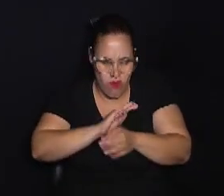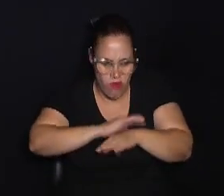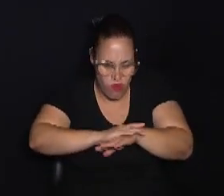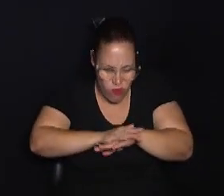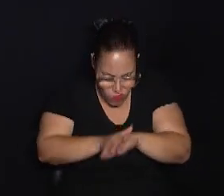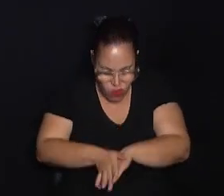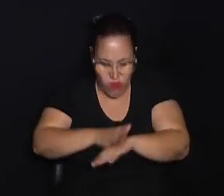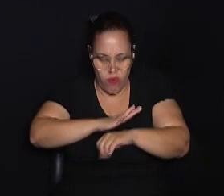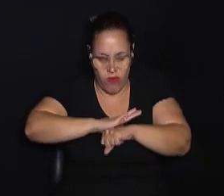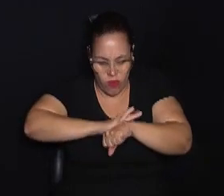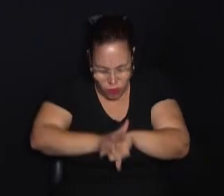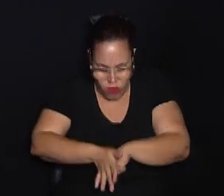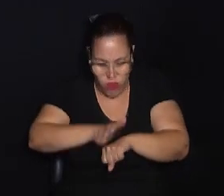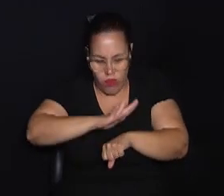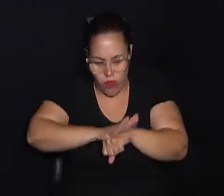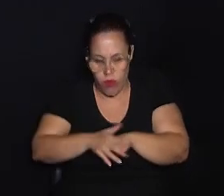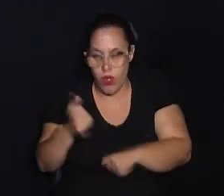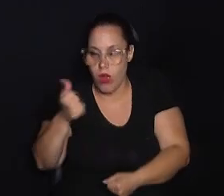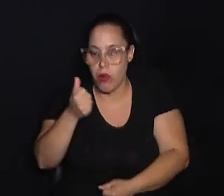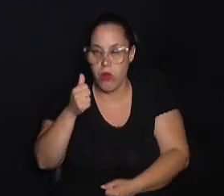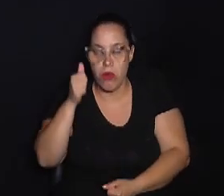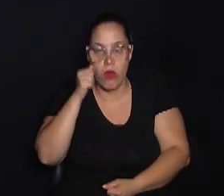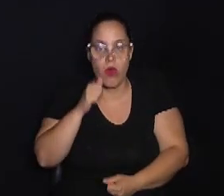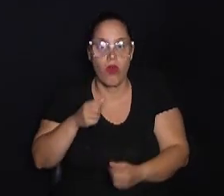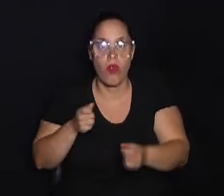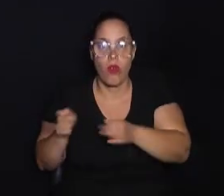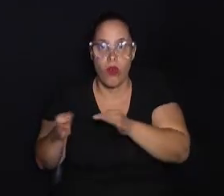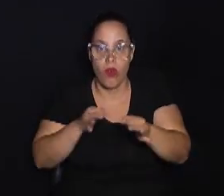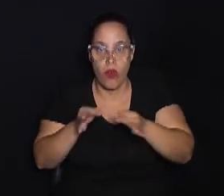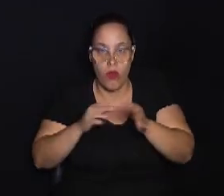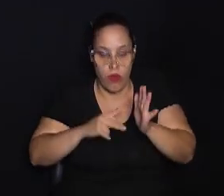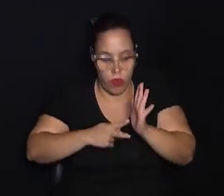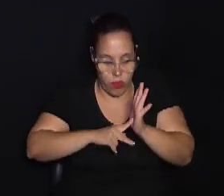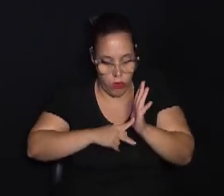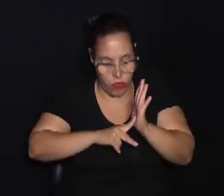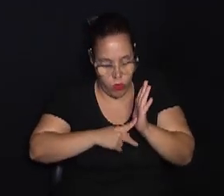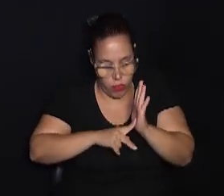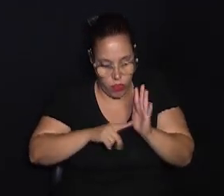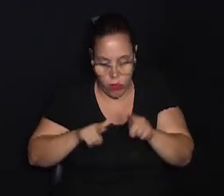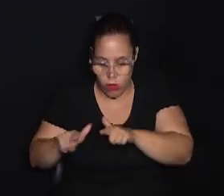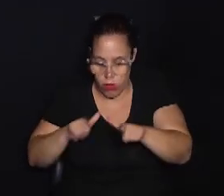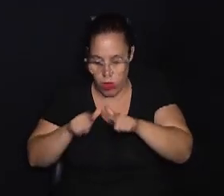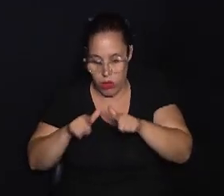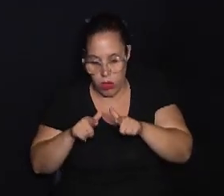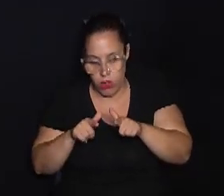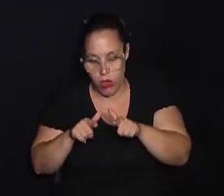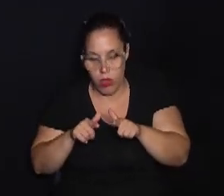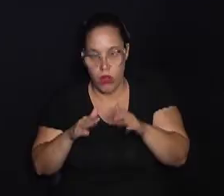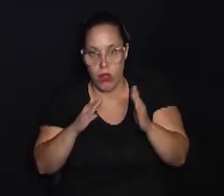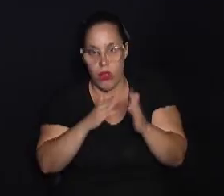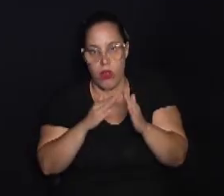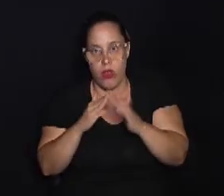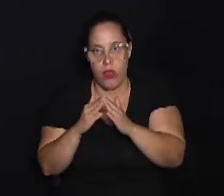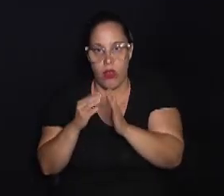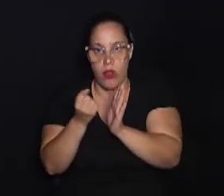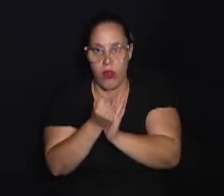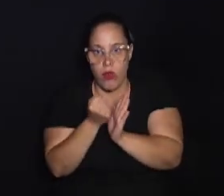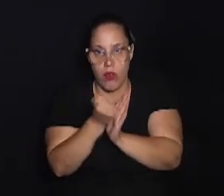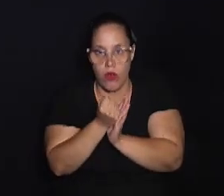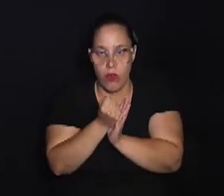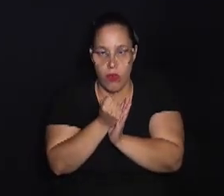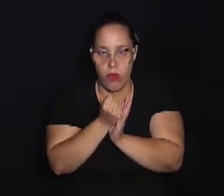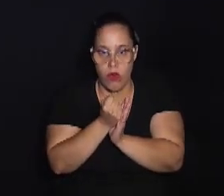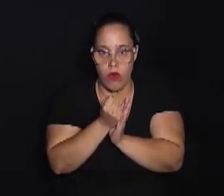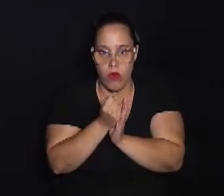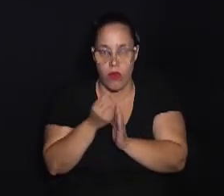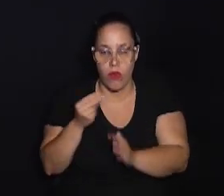mulheres negras. Ela foi a primeira mulher que organizou um sindicato de trabalhadoras domésticas, então Laudelina é um marco. Mas também na